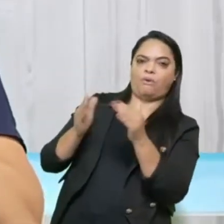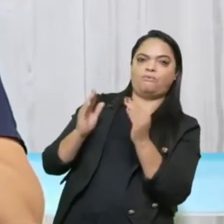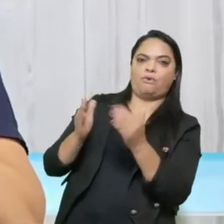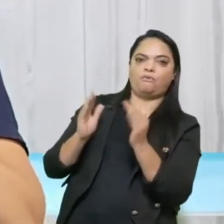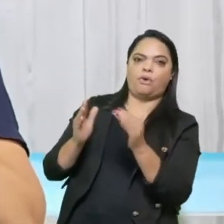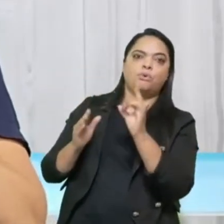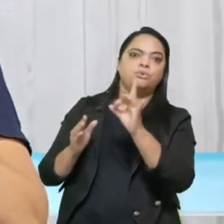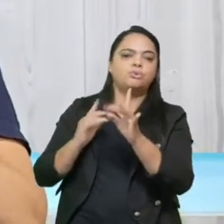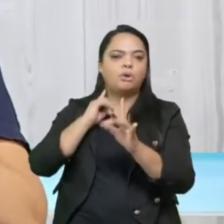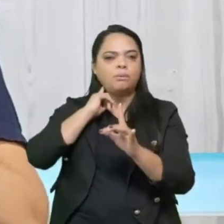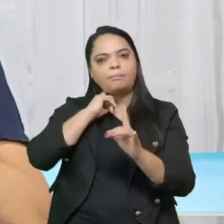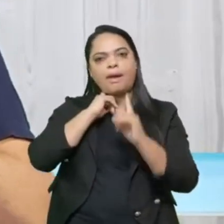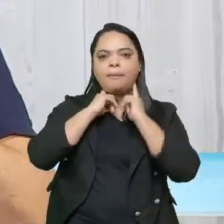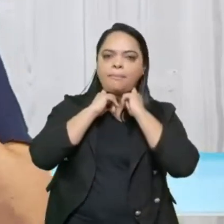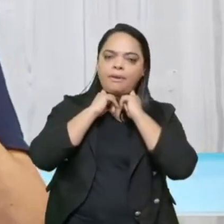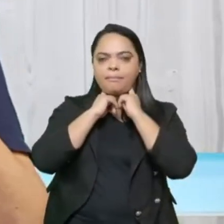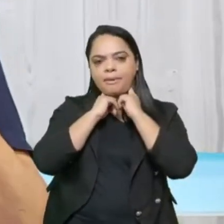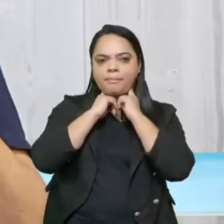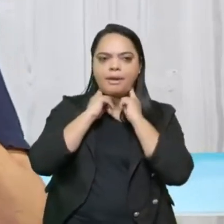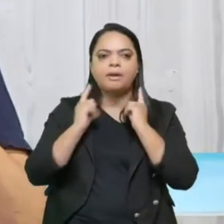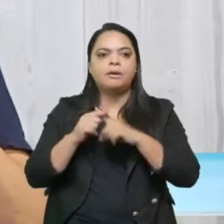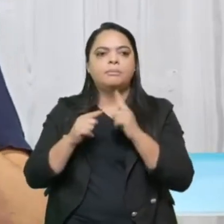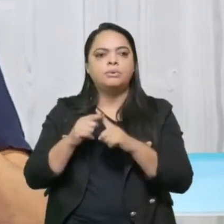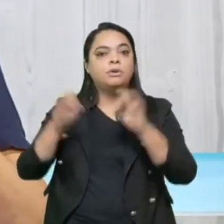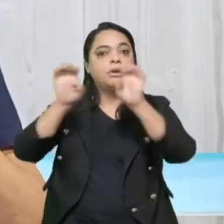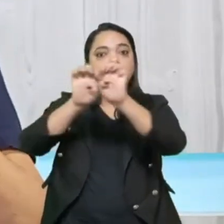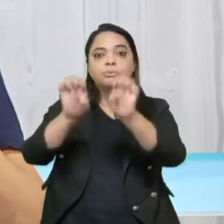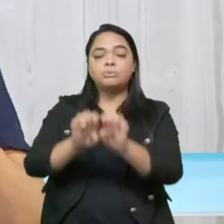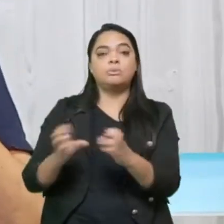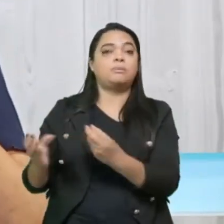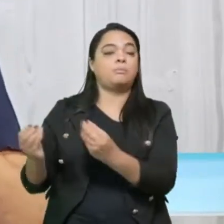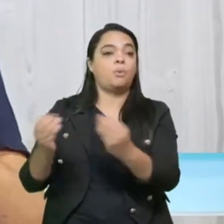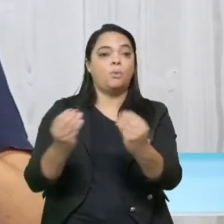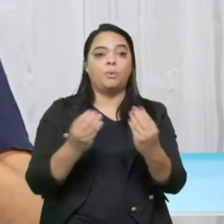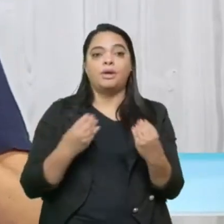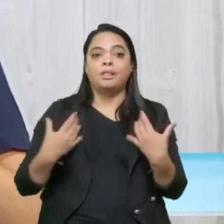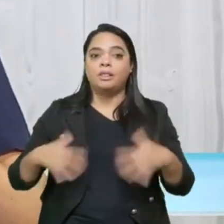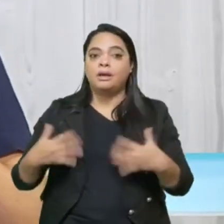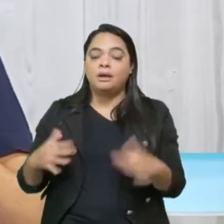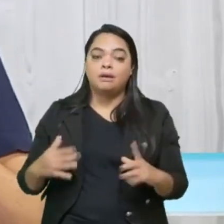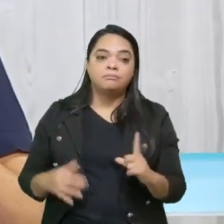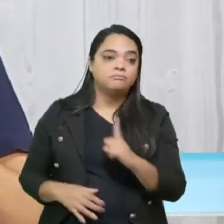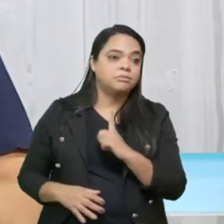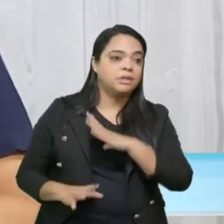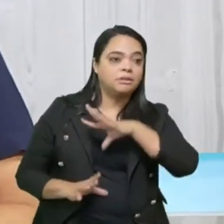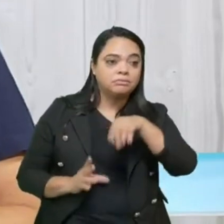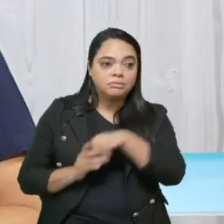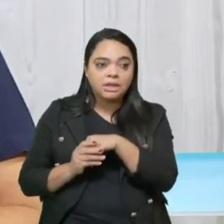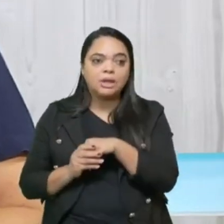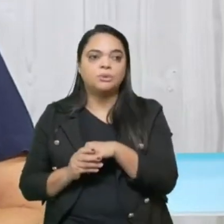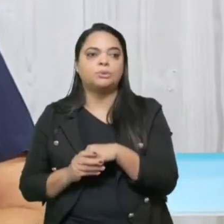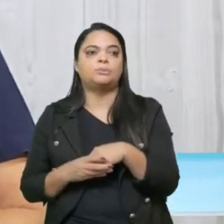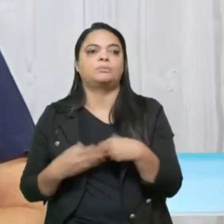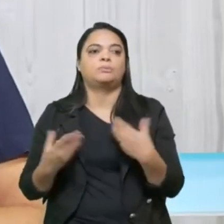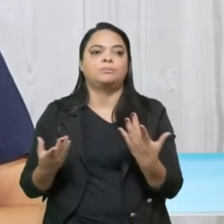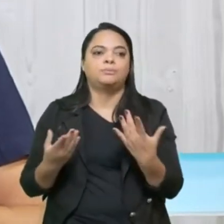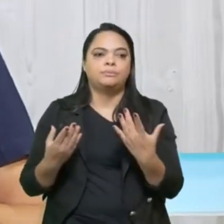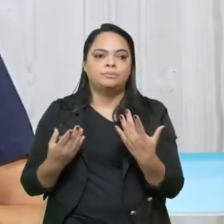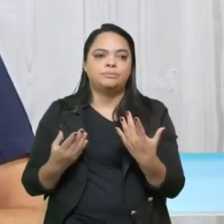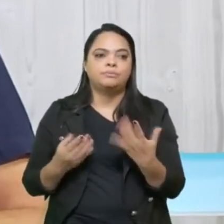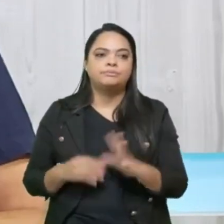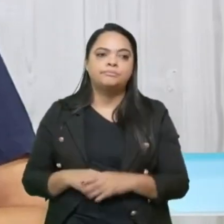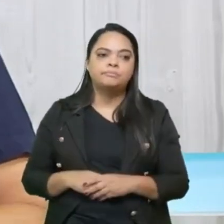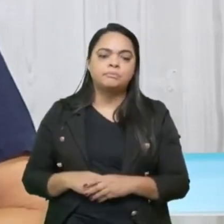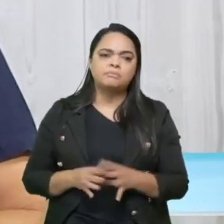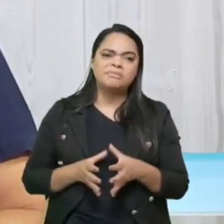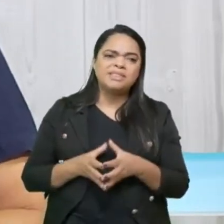parte articular, porque são muitas estruturas, muitos tecidos que fazem parte do pescoço. E às vezes, ou na